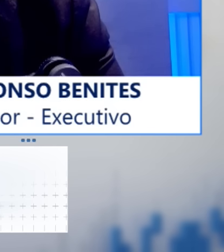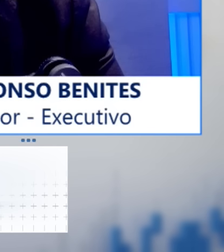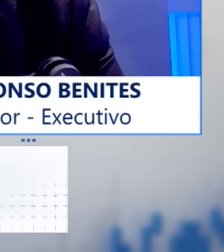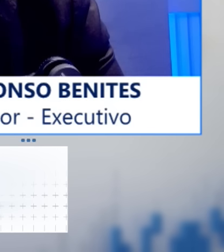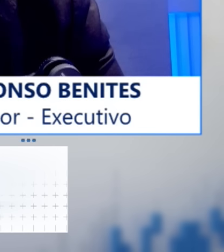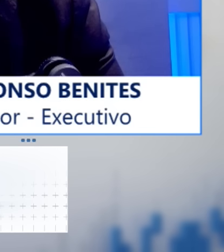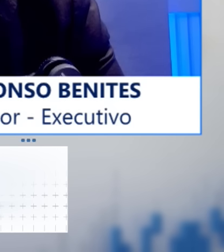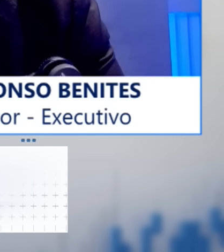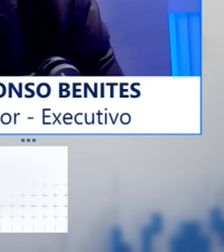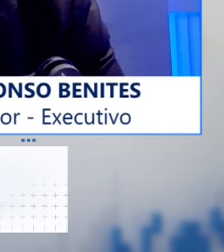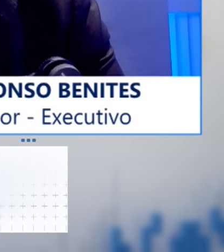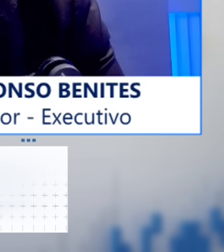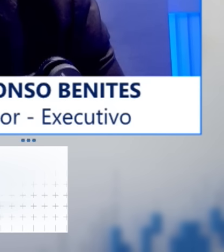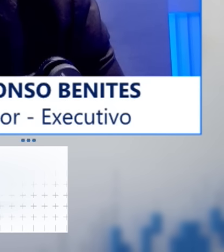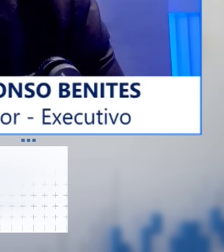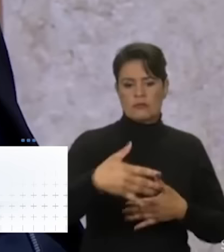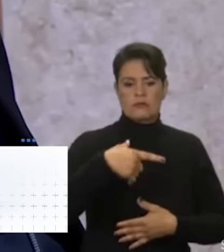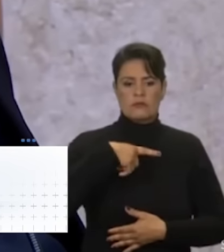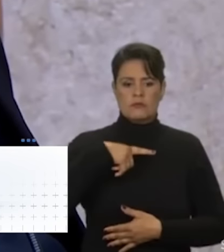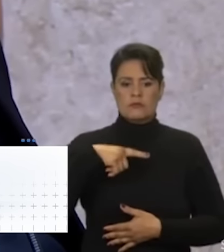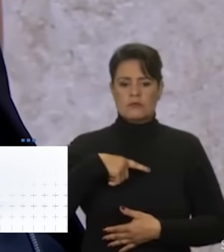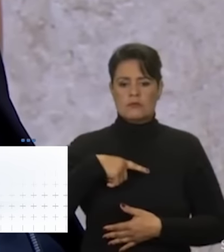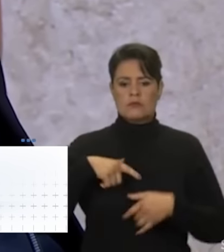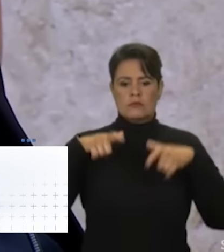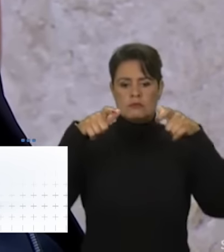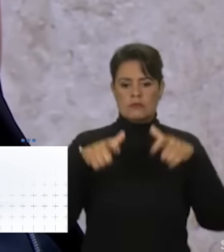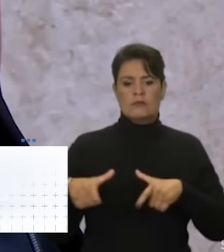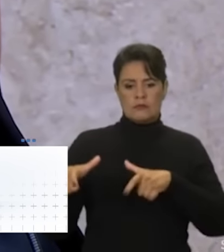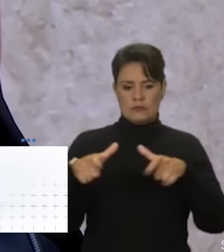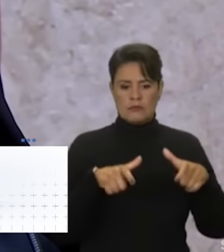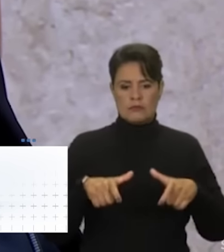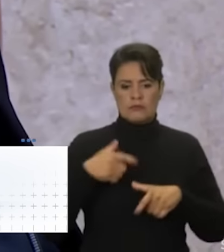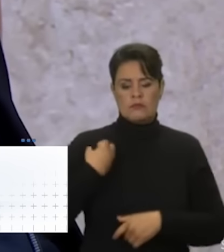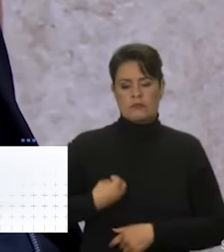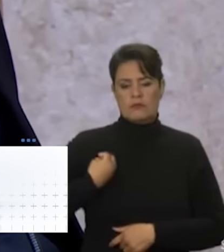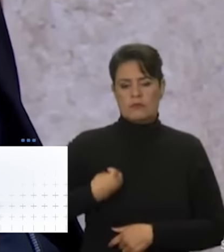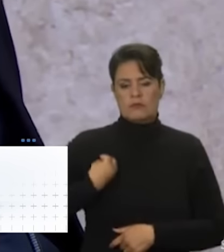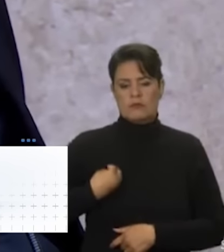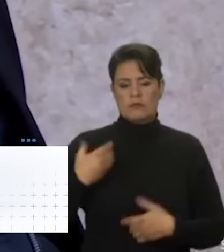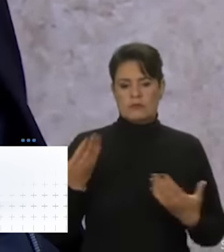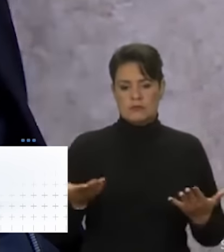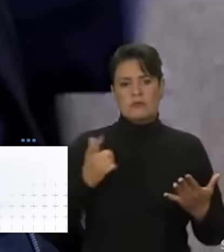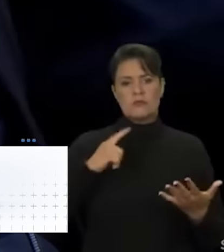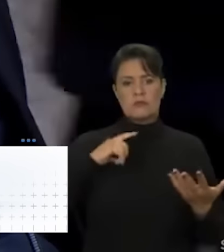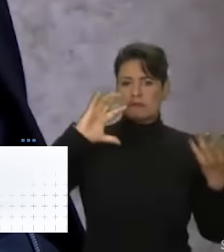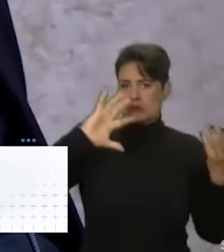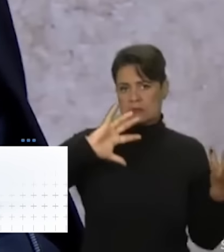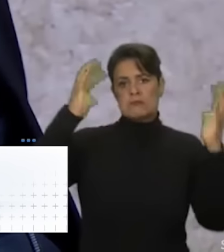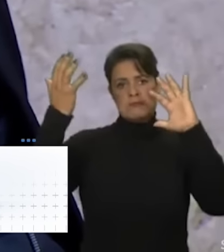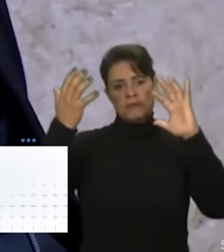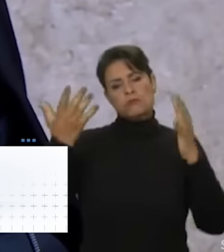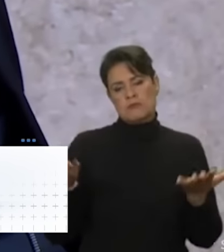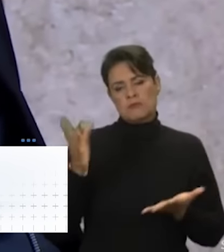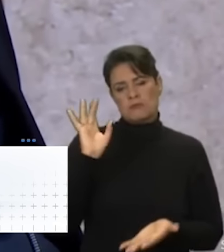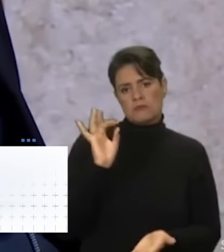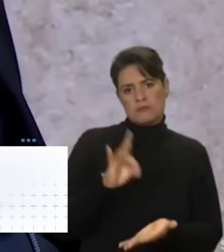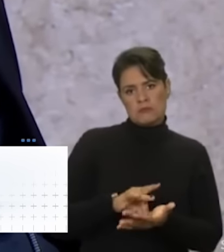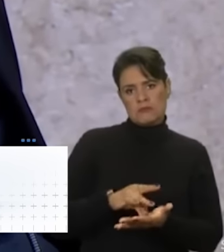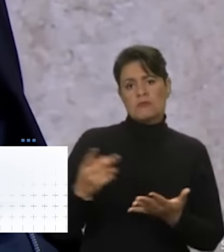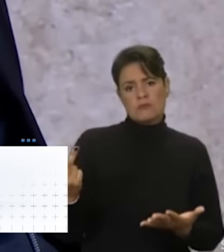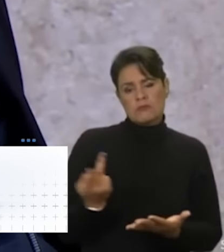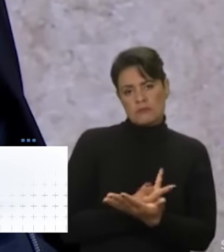vamos para a declaração do ministro Barroso, por favor. Na vida, às vezes, existem tempestades reais e, às vezes,